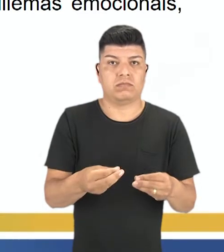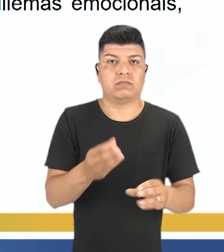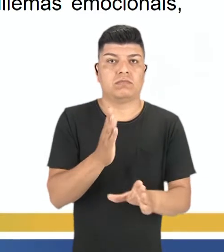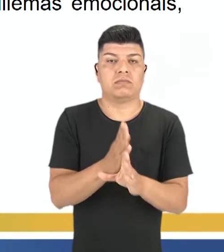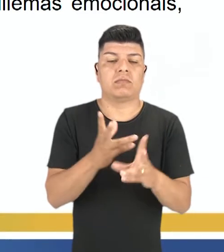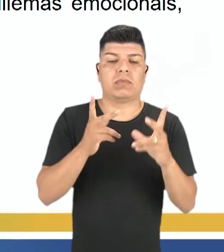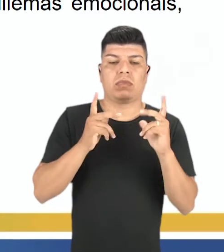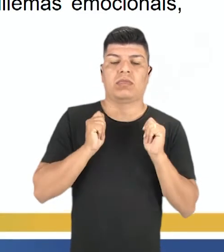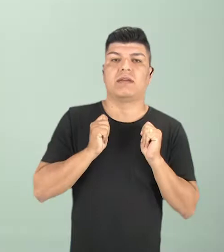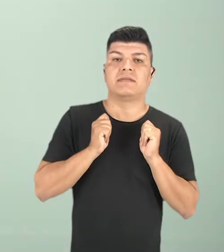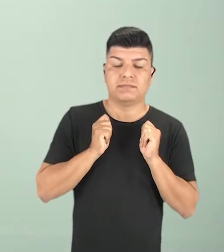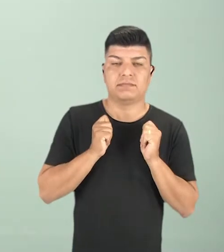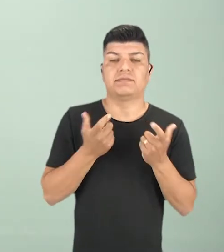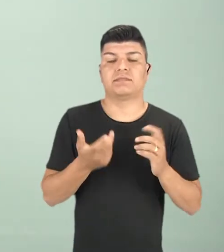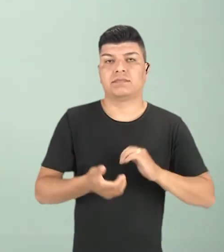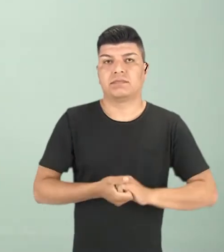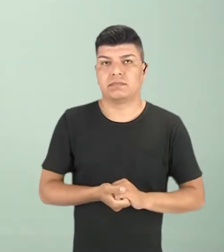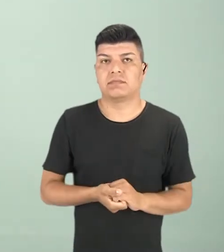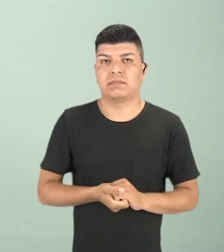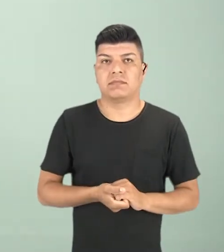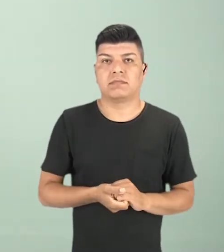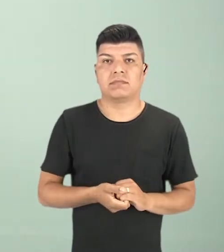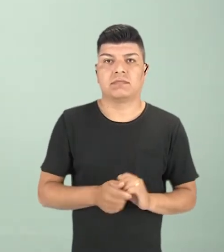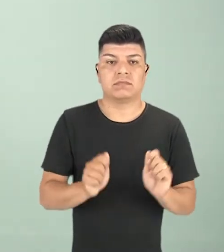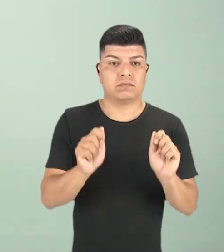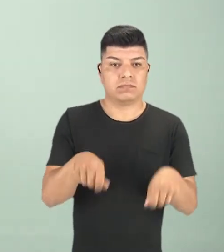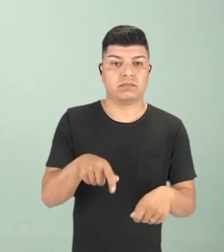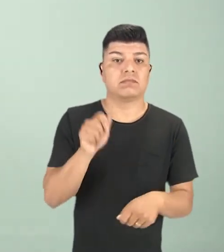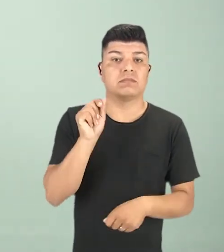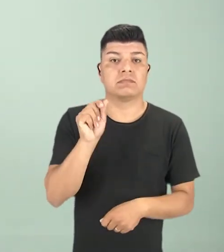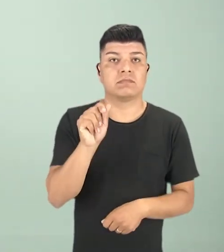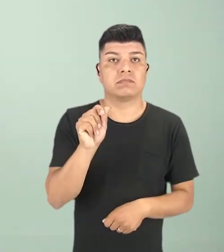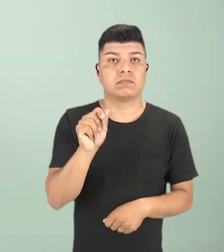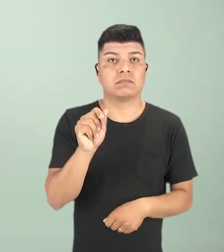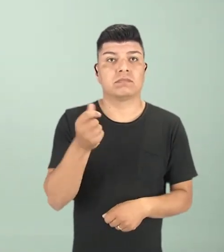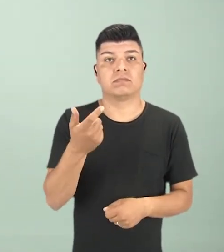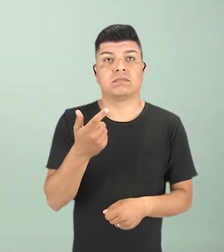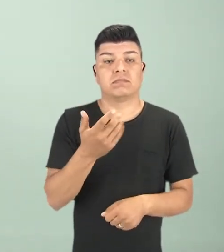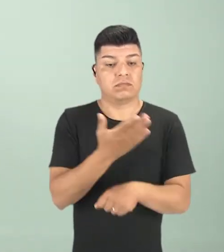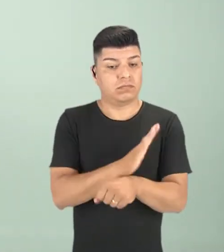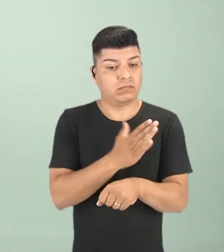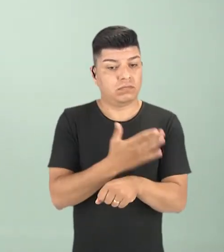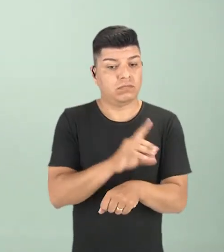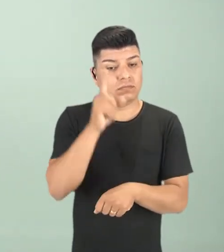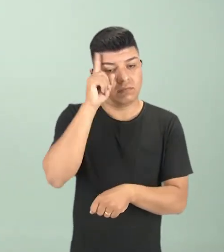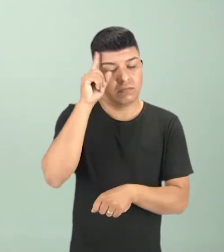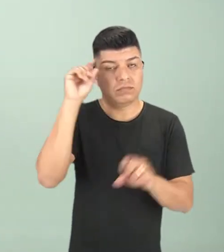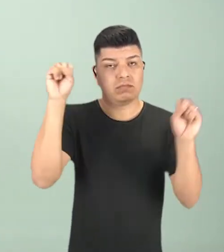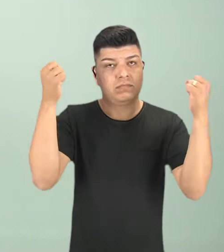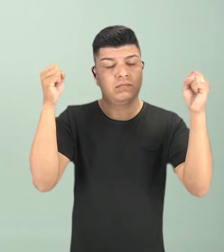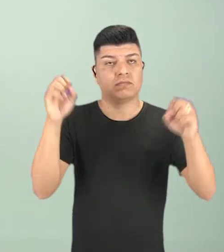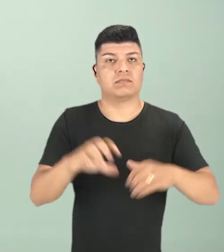sedentarismo. Então, o transtorno alimentar ele pode ser combatido com a prática regular de exercício físico.